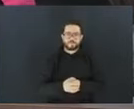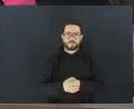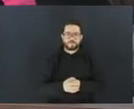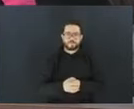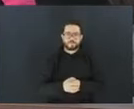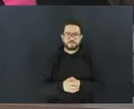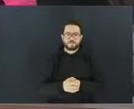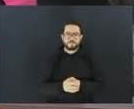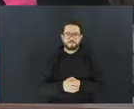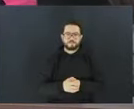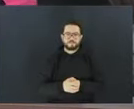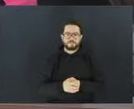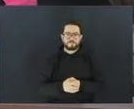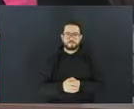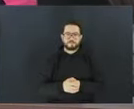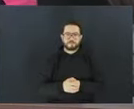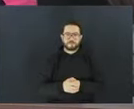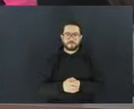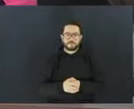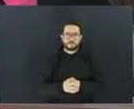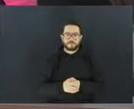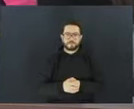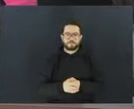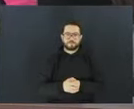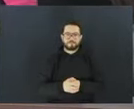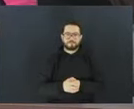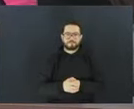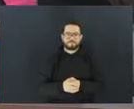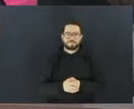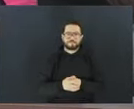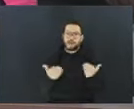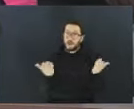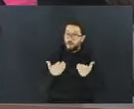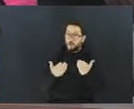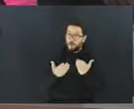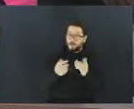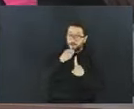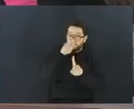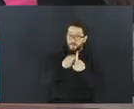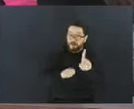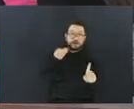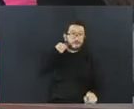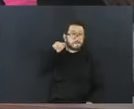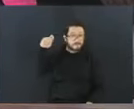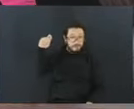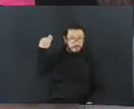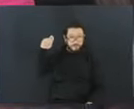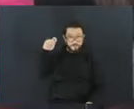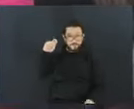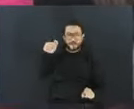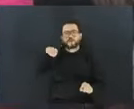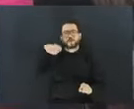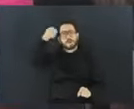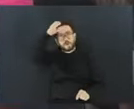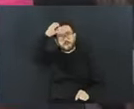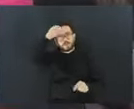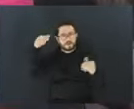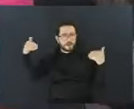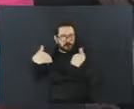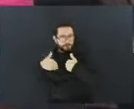e o nosso mês de conscientização do autismo, e eu, como uma mãe de autista e defensora da bandeira, é